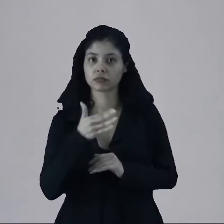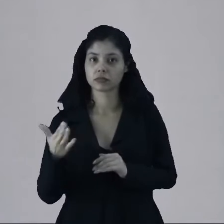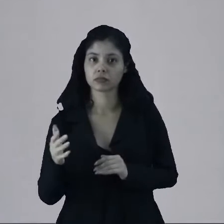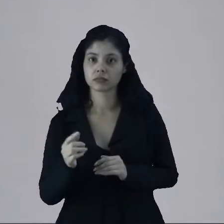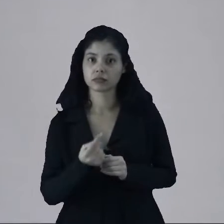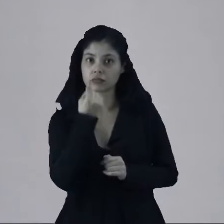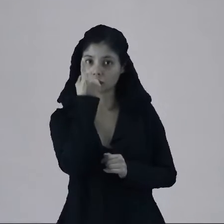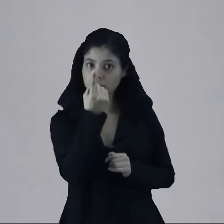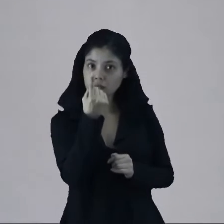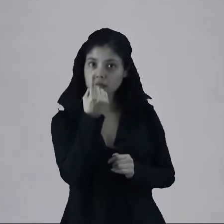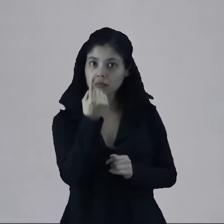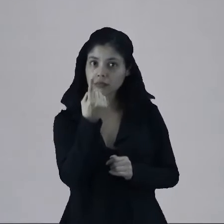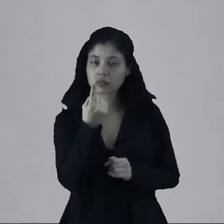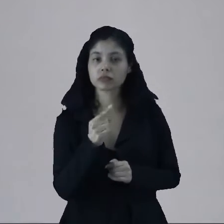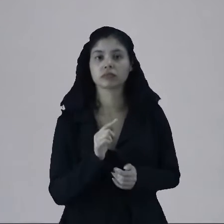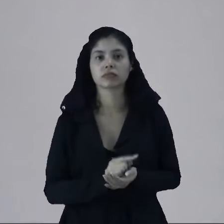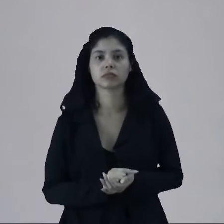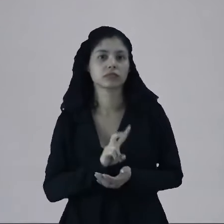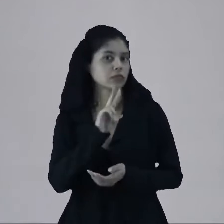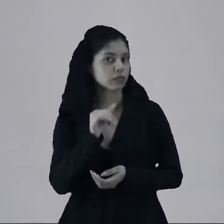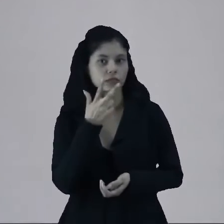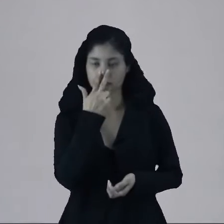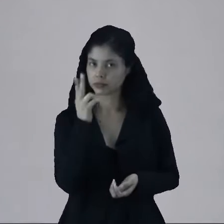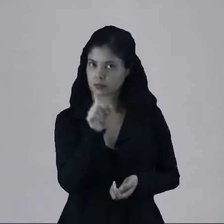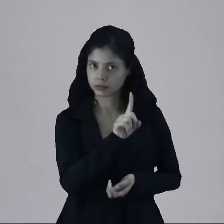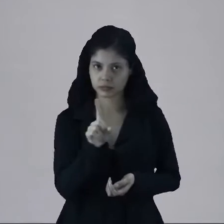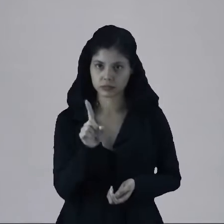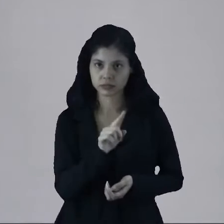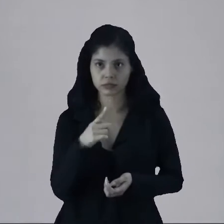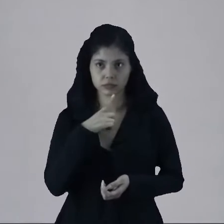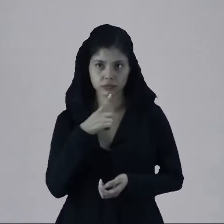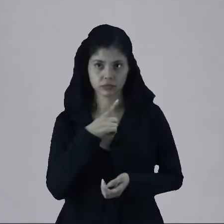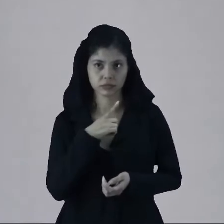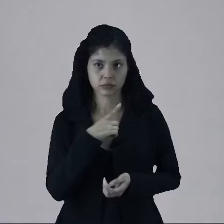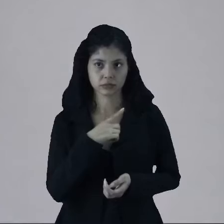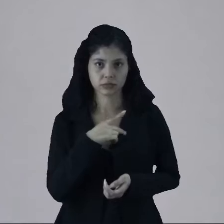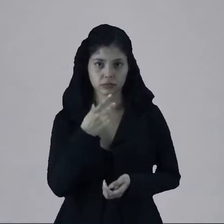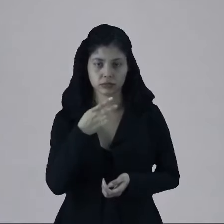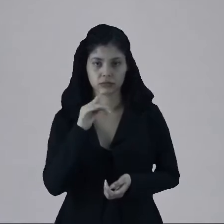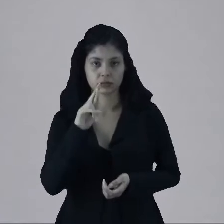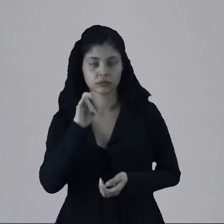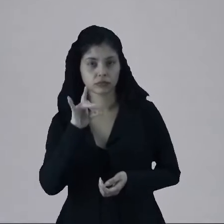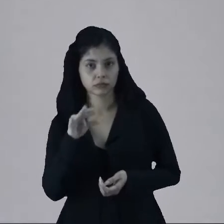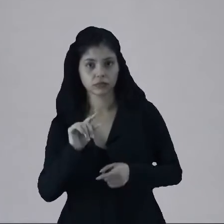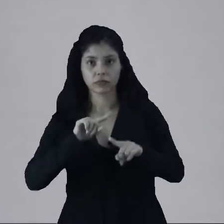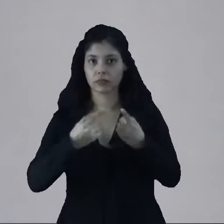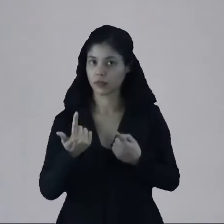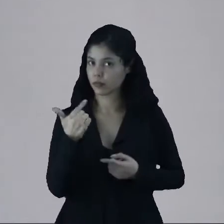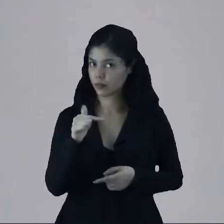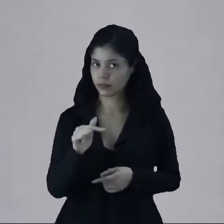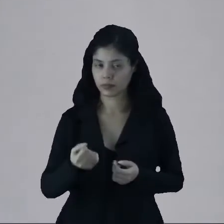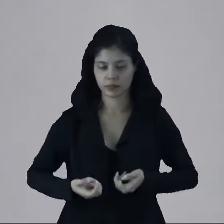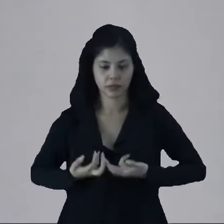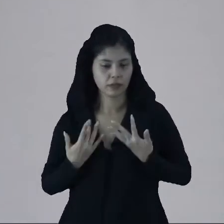eu tiver um alelo dominante, isso não vai aparecer, ou seja, eu vou ter uma pessoa portadora, mas que não vai ser manifesta,